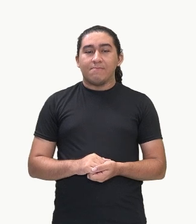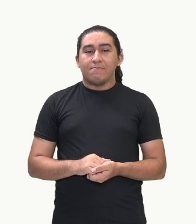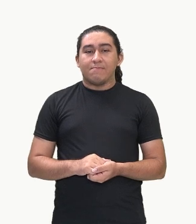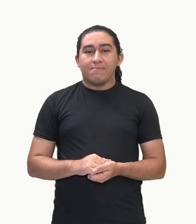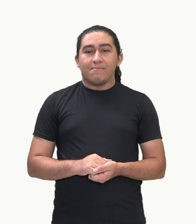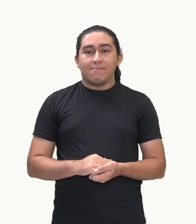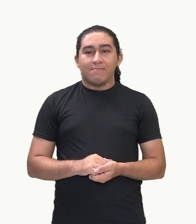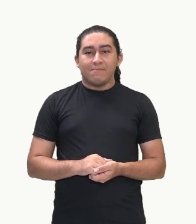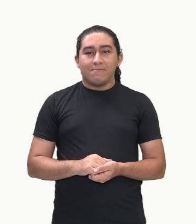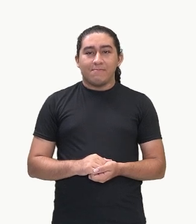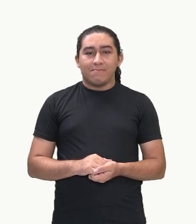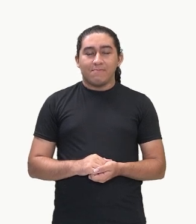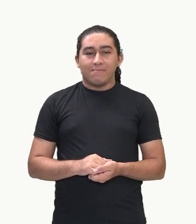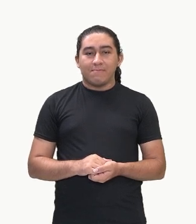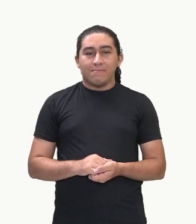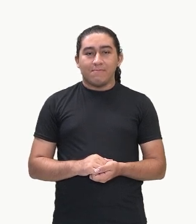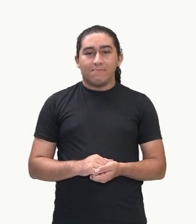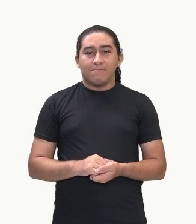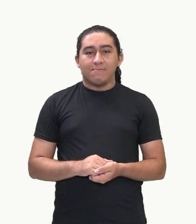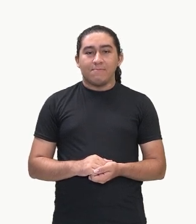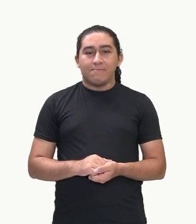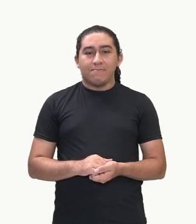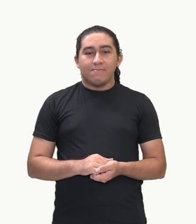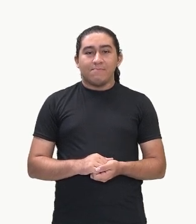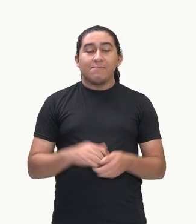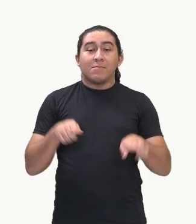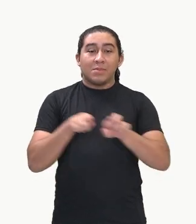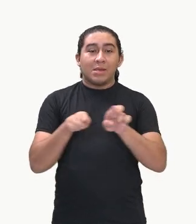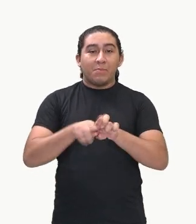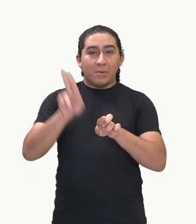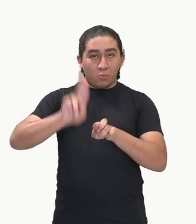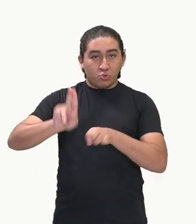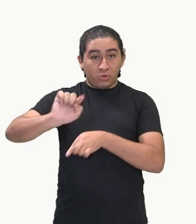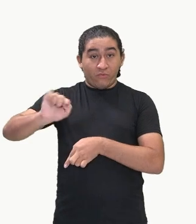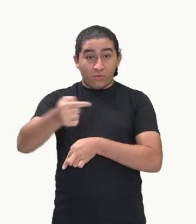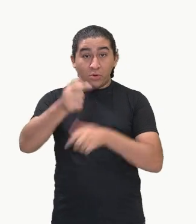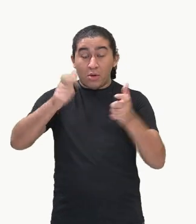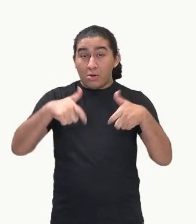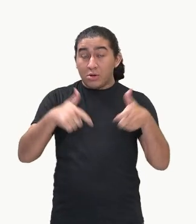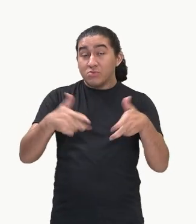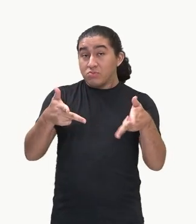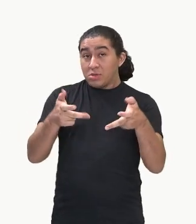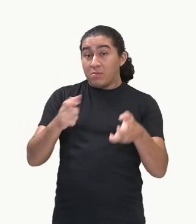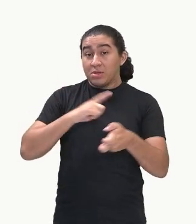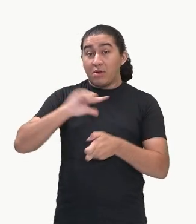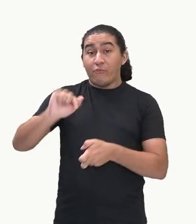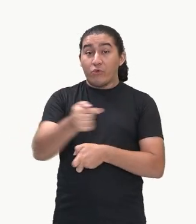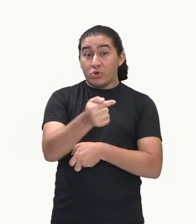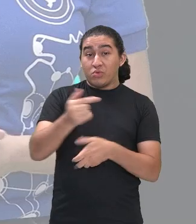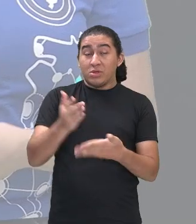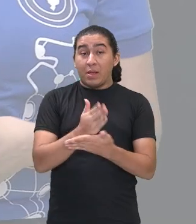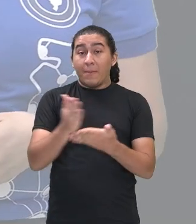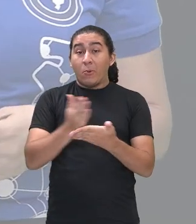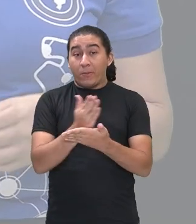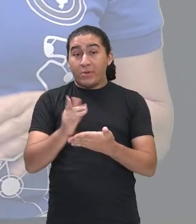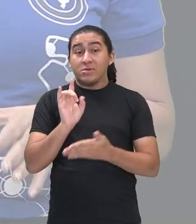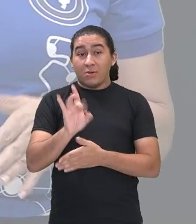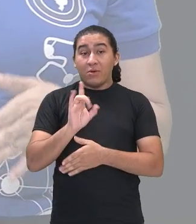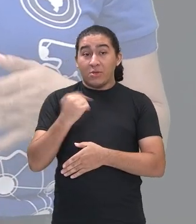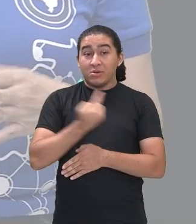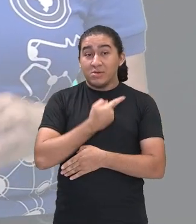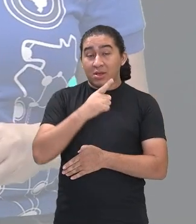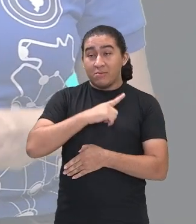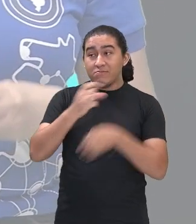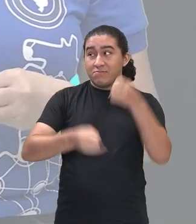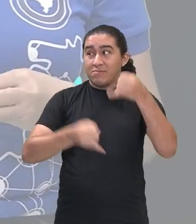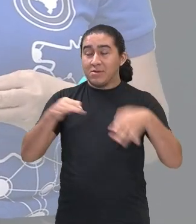Utiliza-se também a vírgula, veja que a vírgula, e aqui são algumas, né, que a gente está